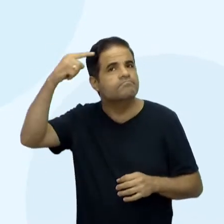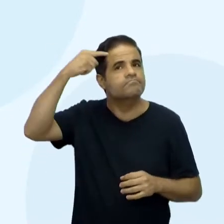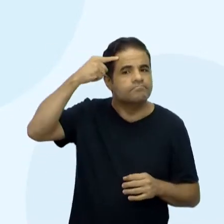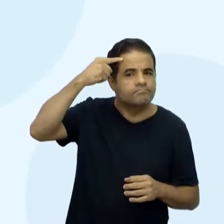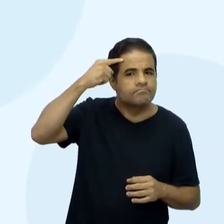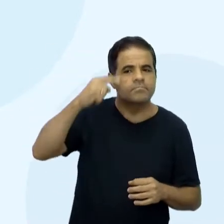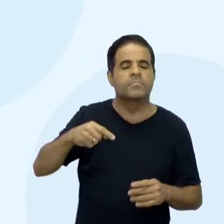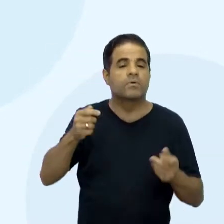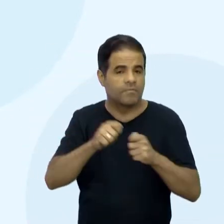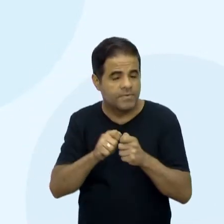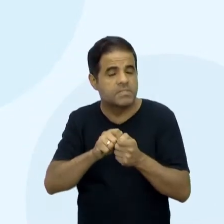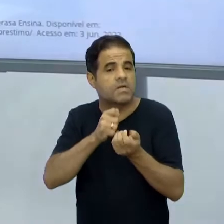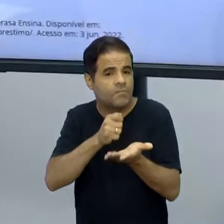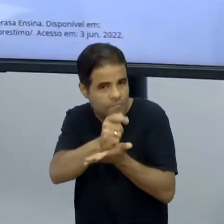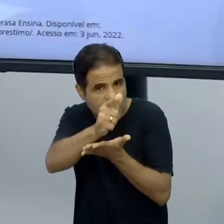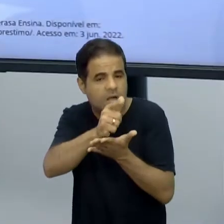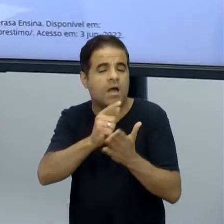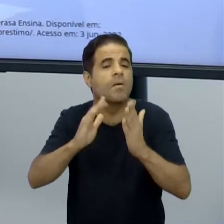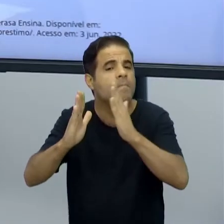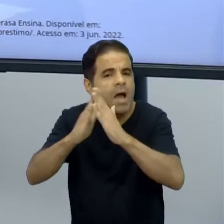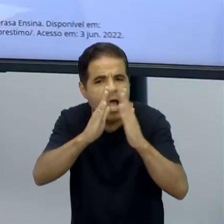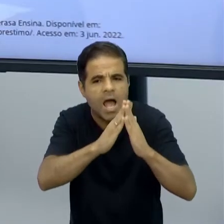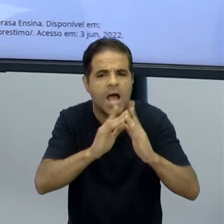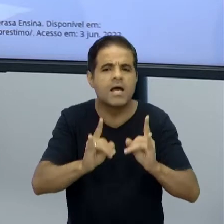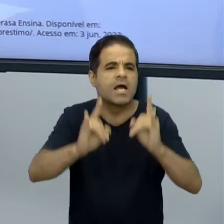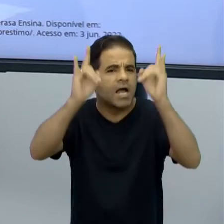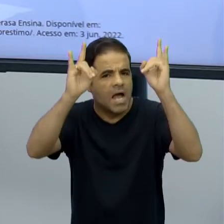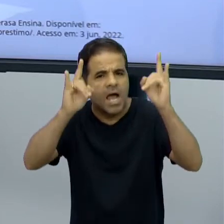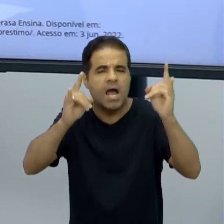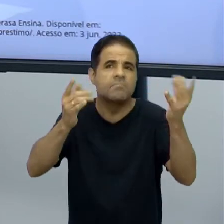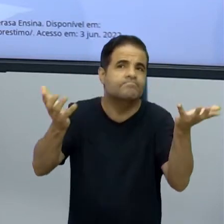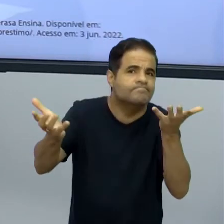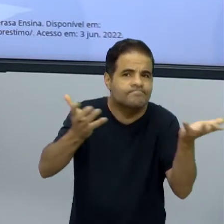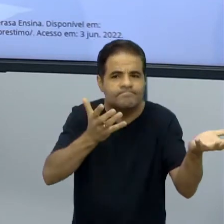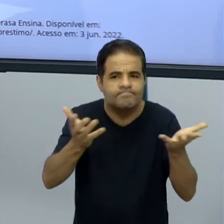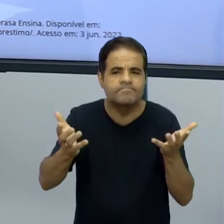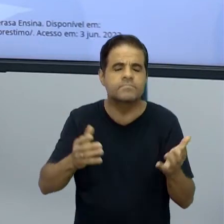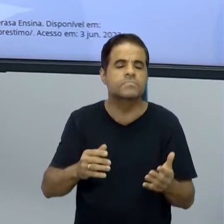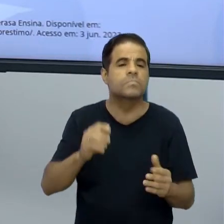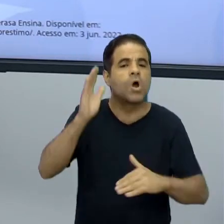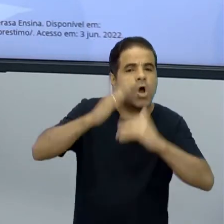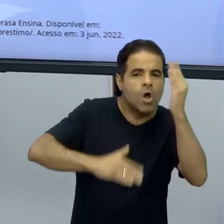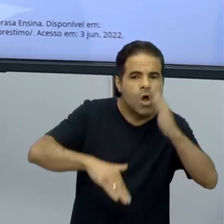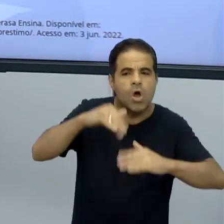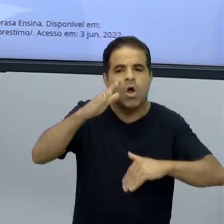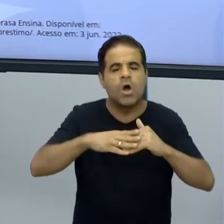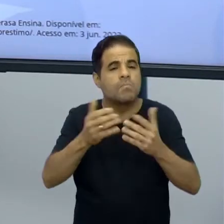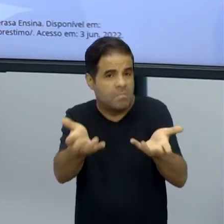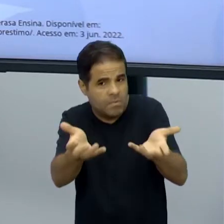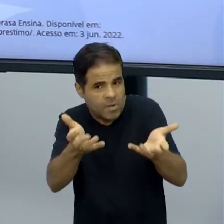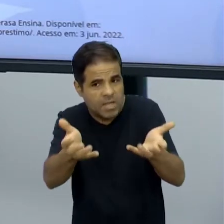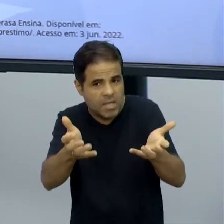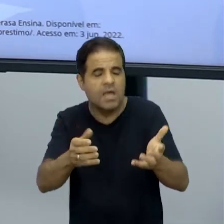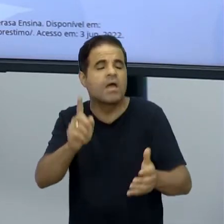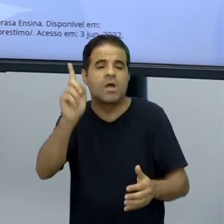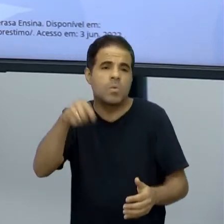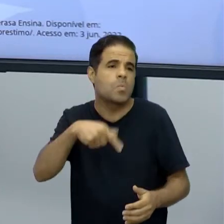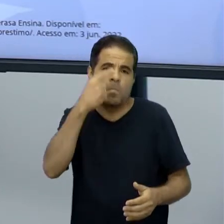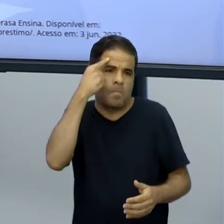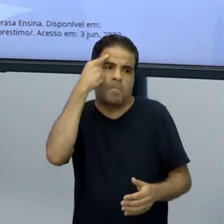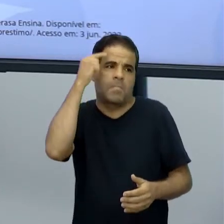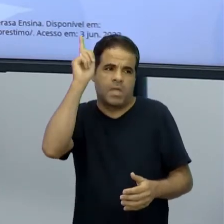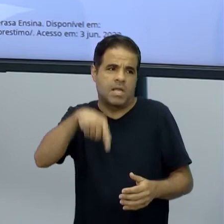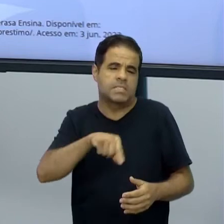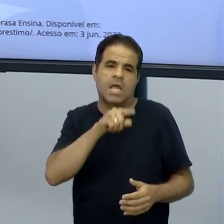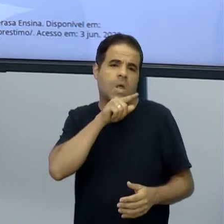eu quero fazer um financiamento de um imóvel ou de um carro, eu quero financiar uma obra, eu quero... Não ache